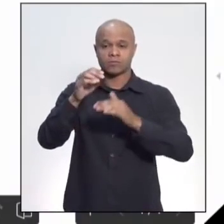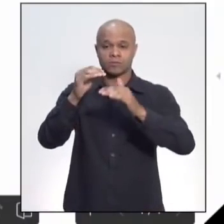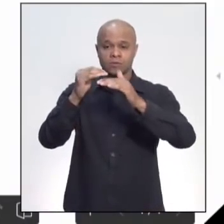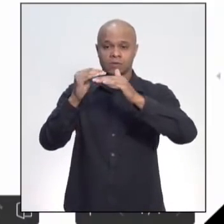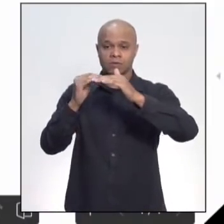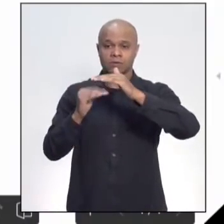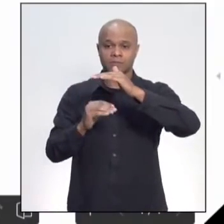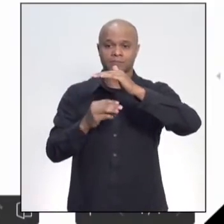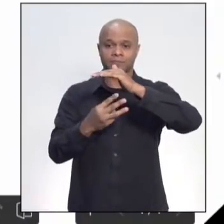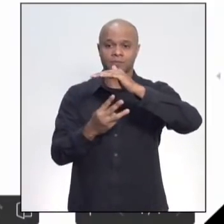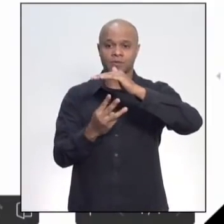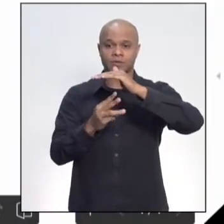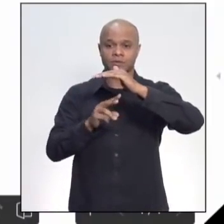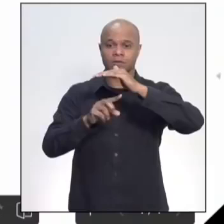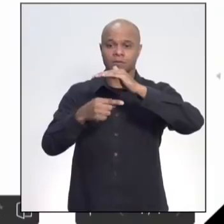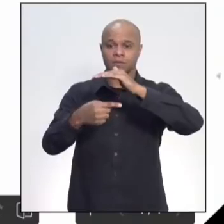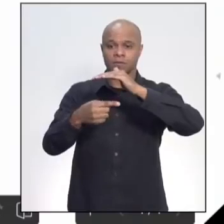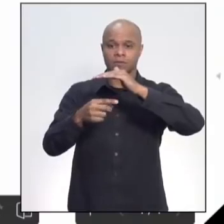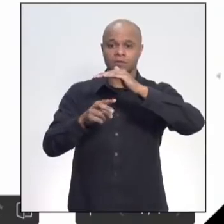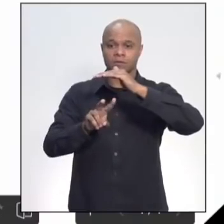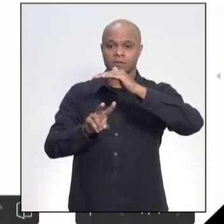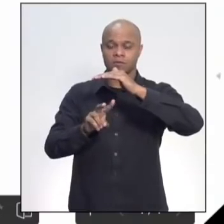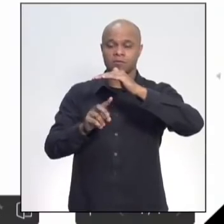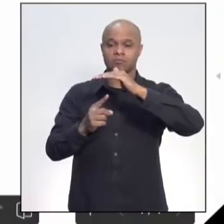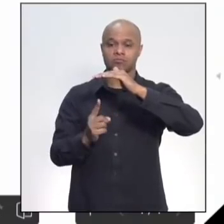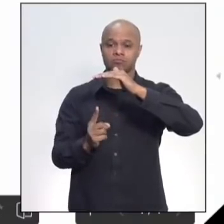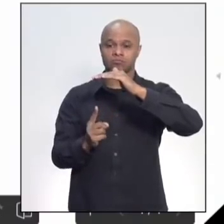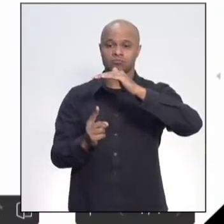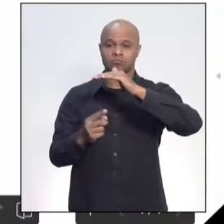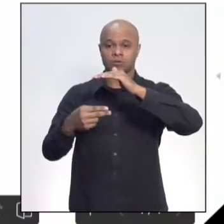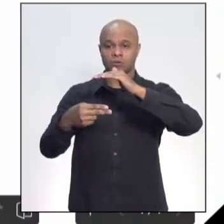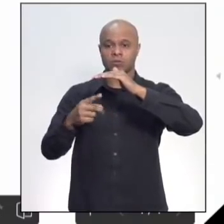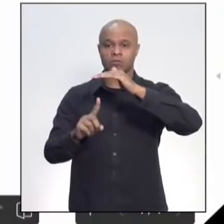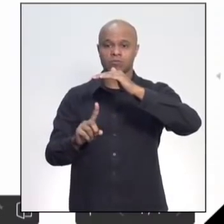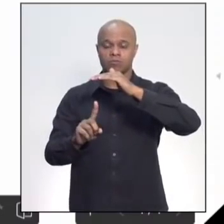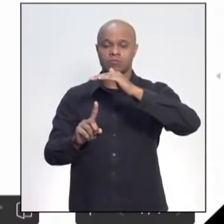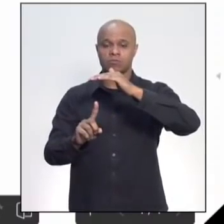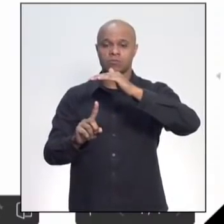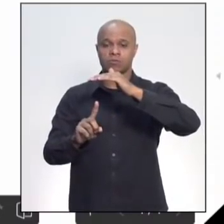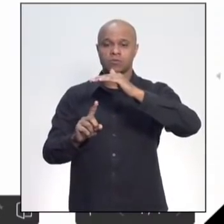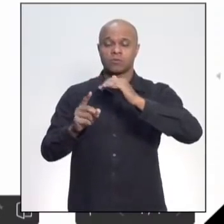embaixo? 3 menos 2, 1. 2 dividido por 1,